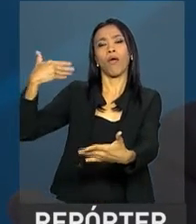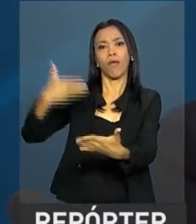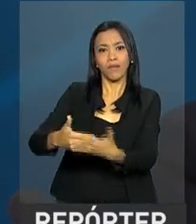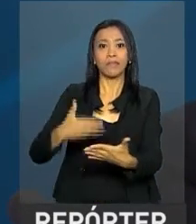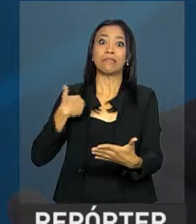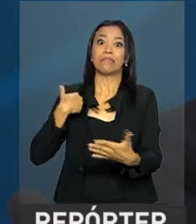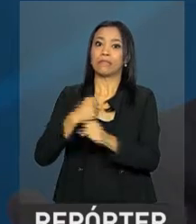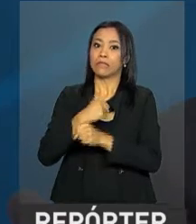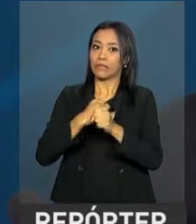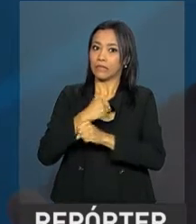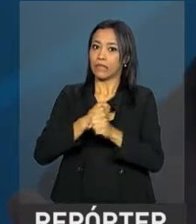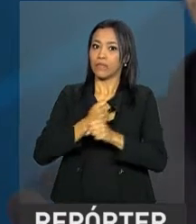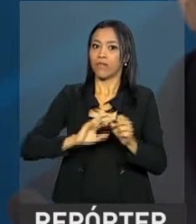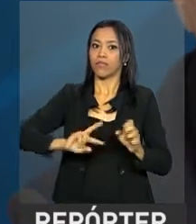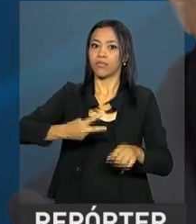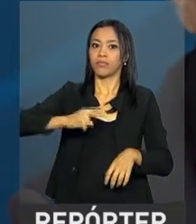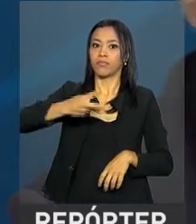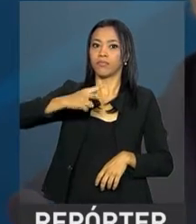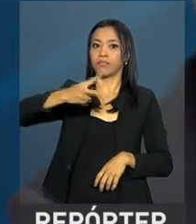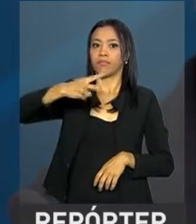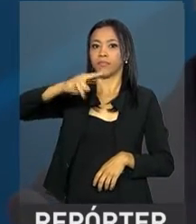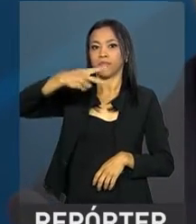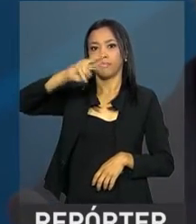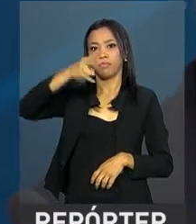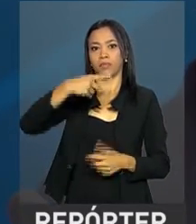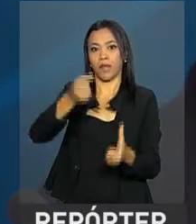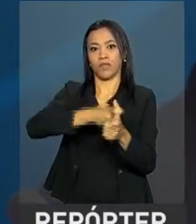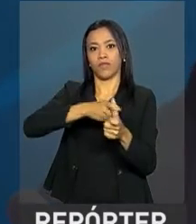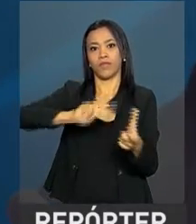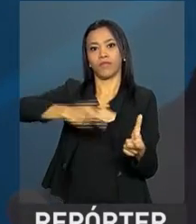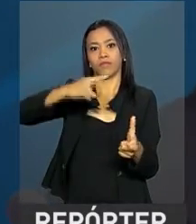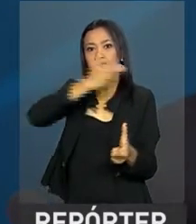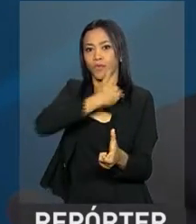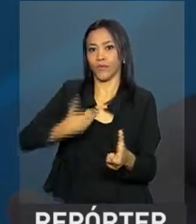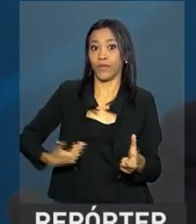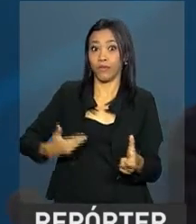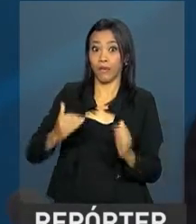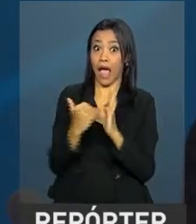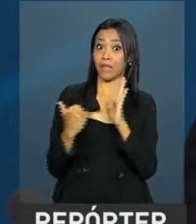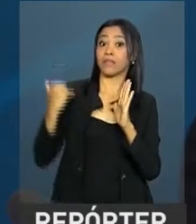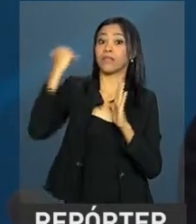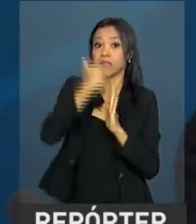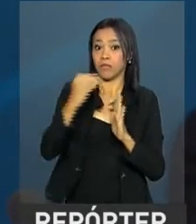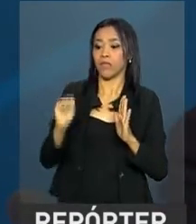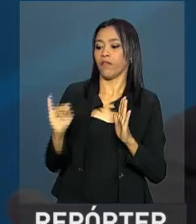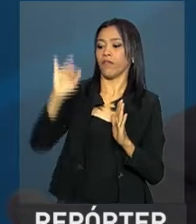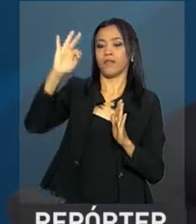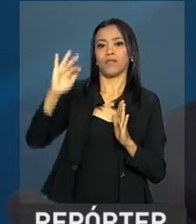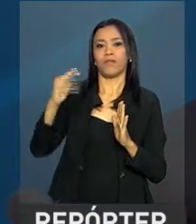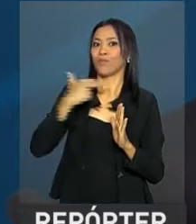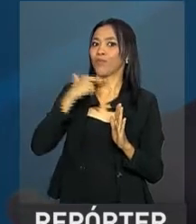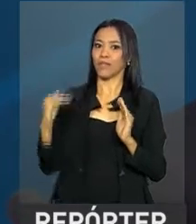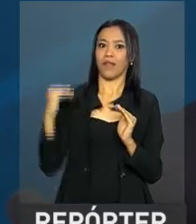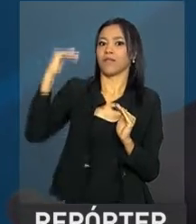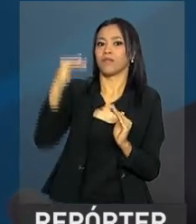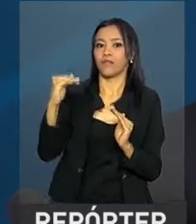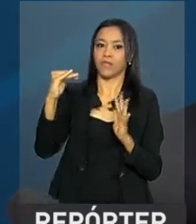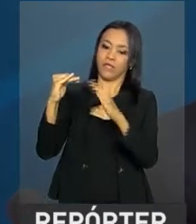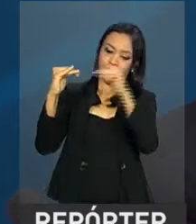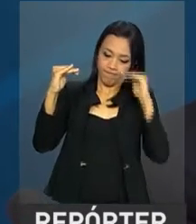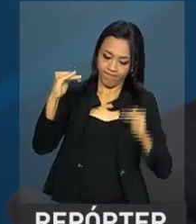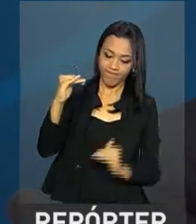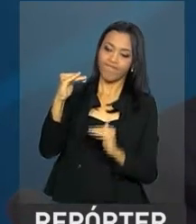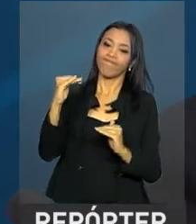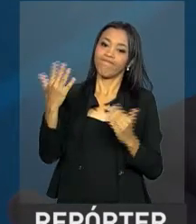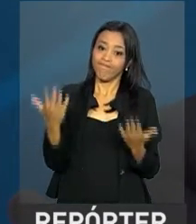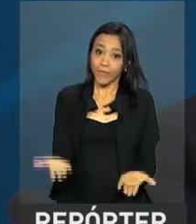crescido acima da inflação. E o Meirelles lembrou logo no começo, olha aqui, não se pode gastar mais do que a inflação. Então, a revisão de um orçamento para